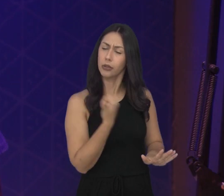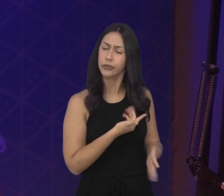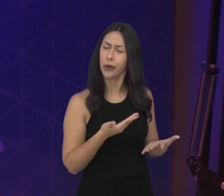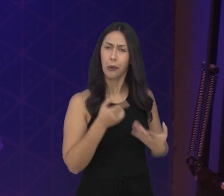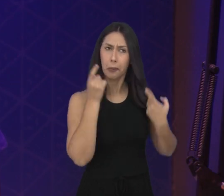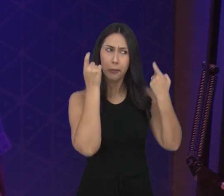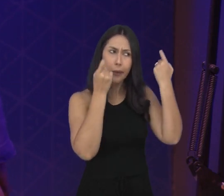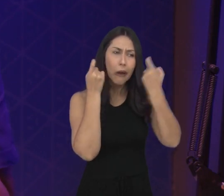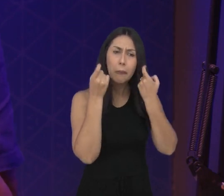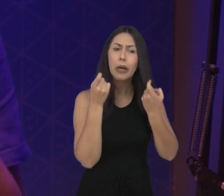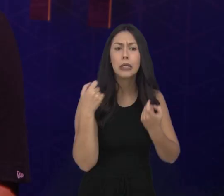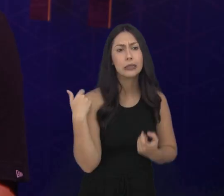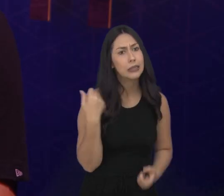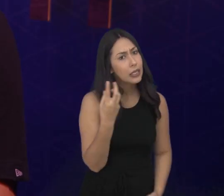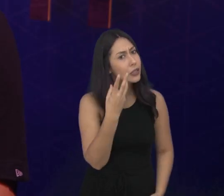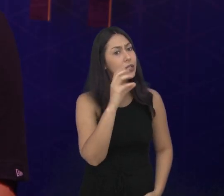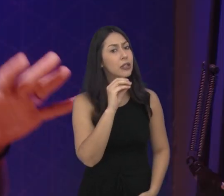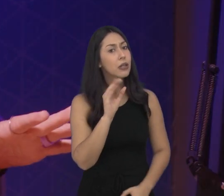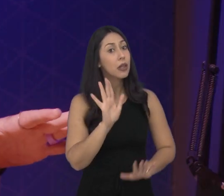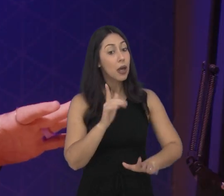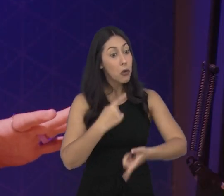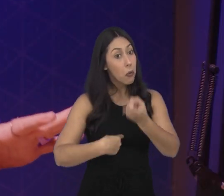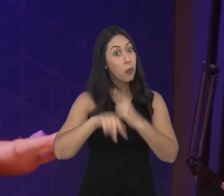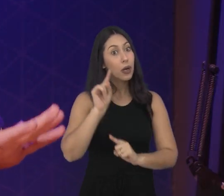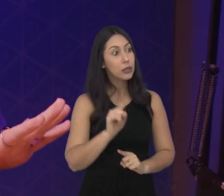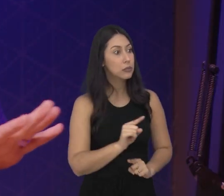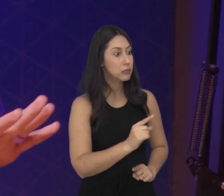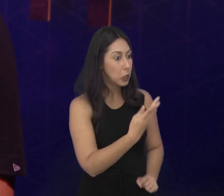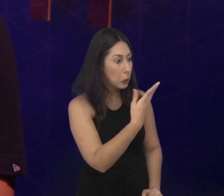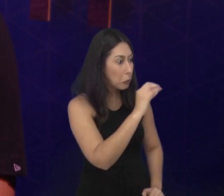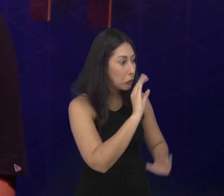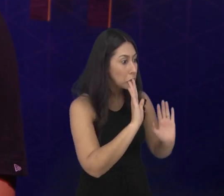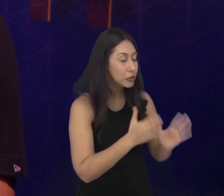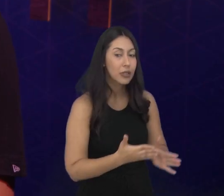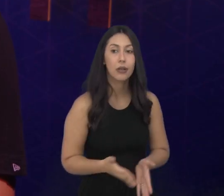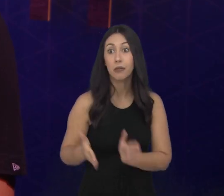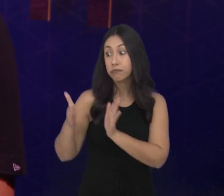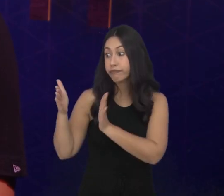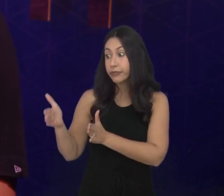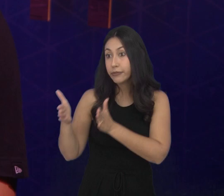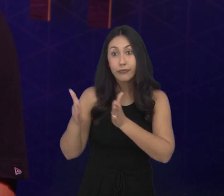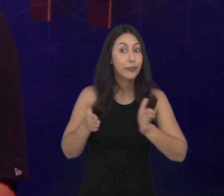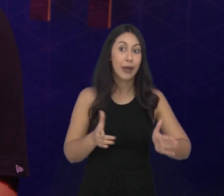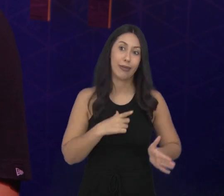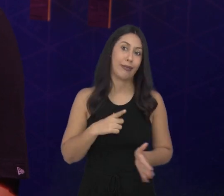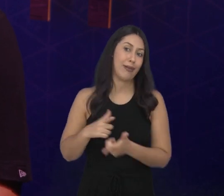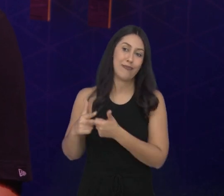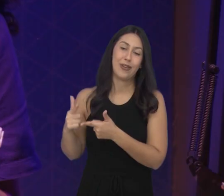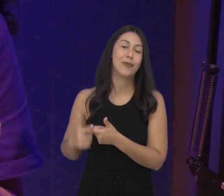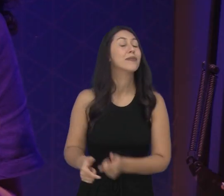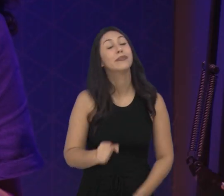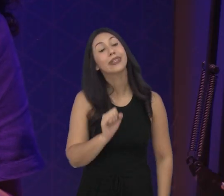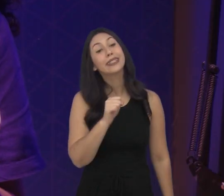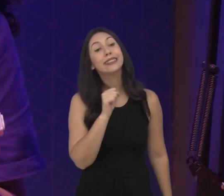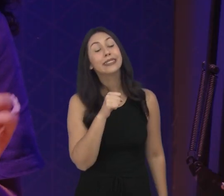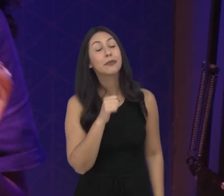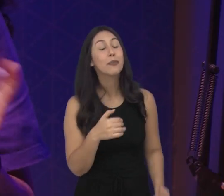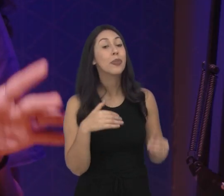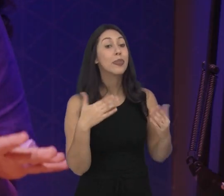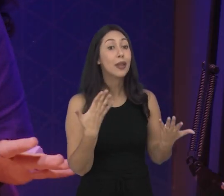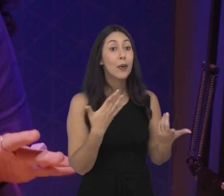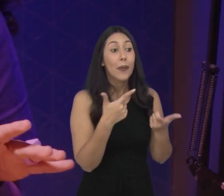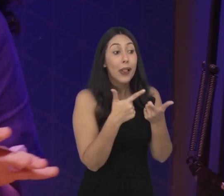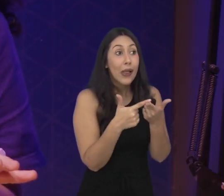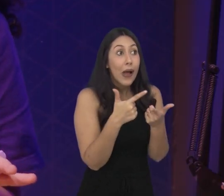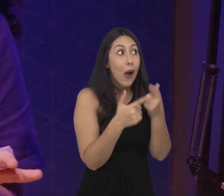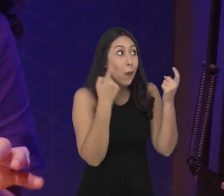nossa crise dos 30. Aí quando a gente superar, já tem a crise de meia-idade pra gente viver. Toda época da vida tem uma crise. Exatamente. E